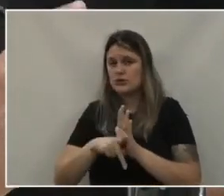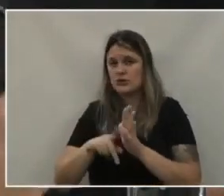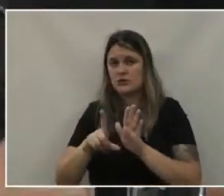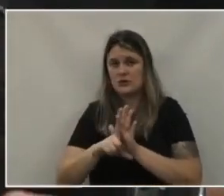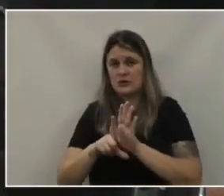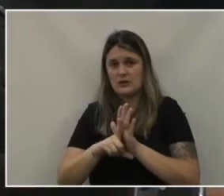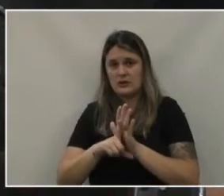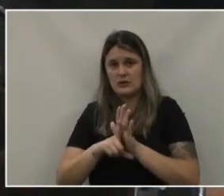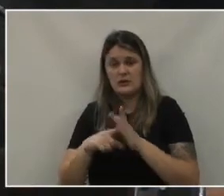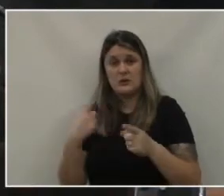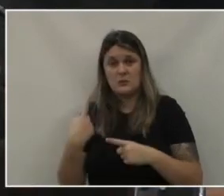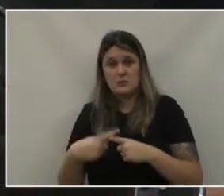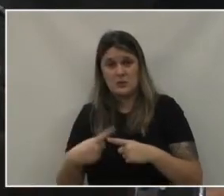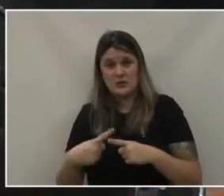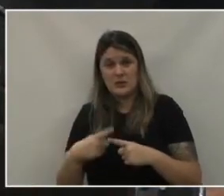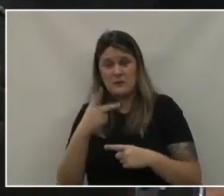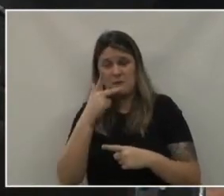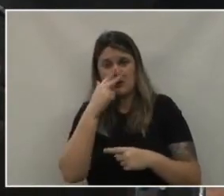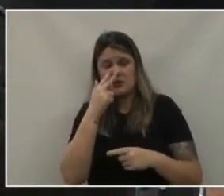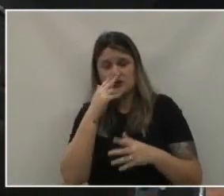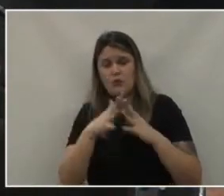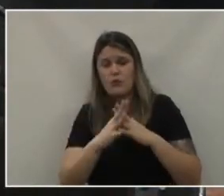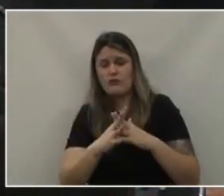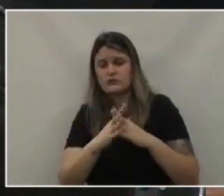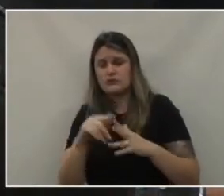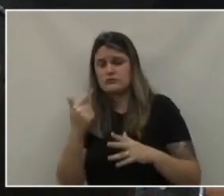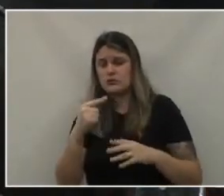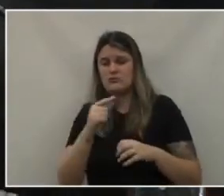ele tá bem